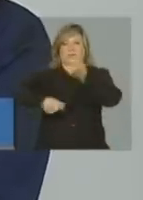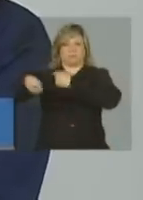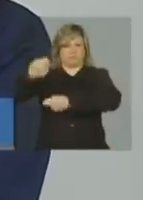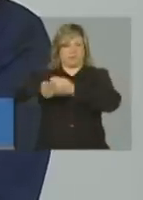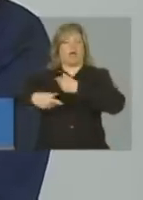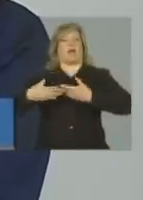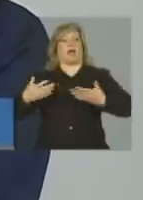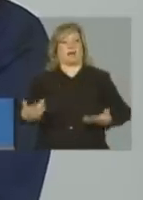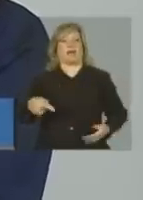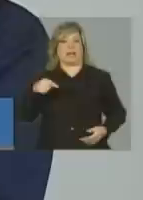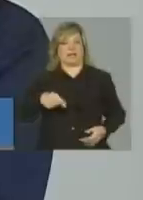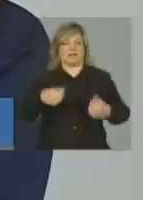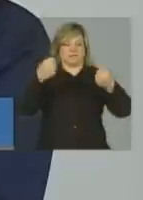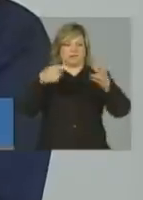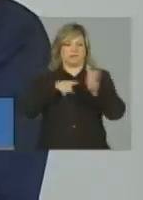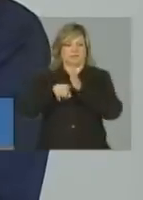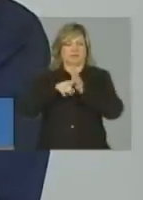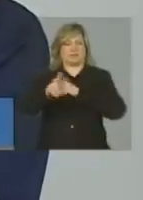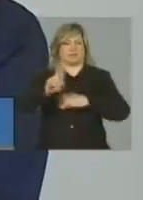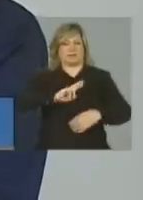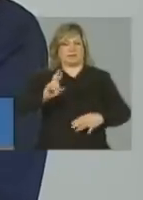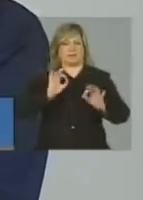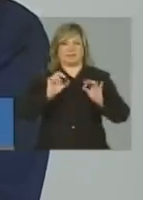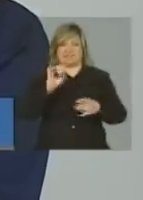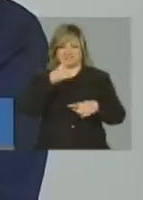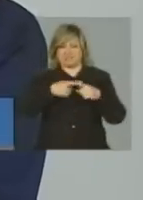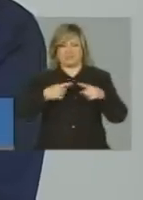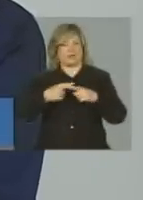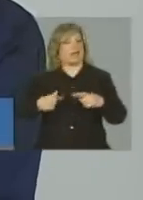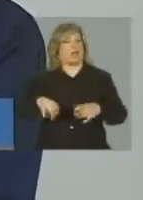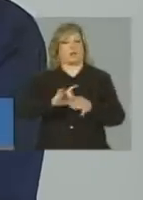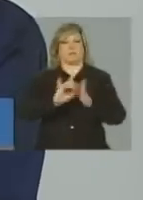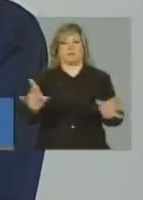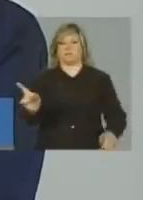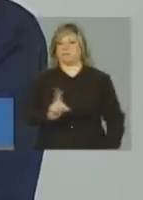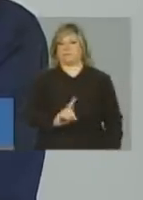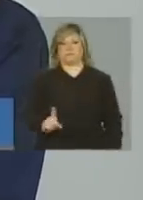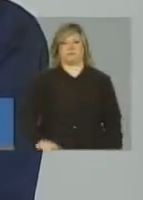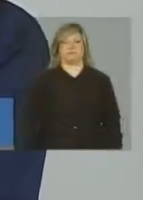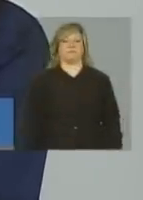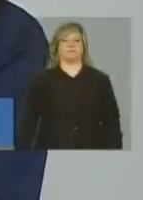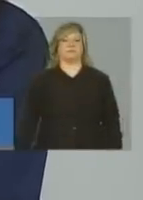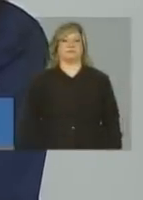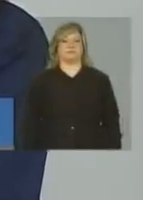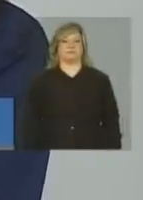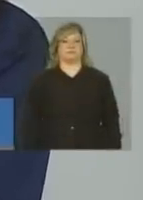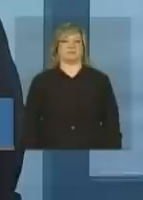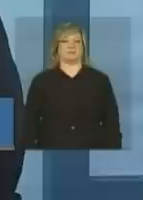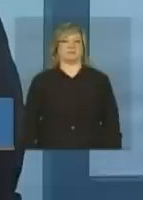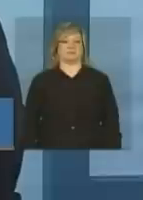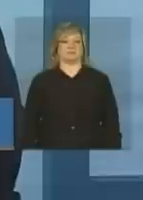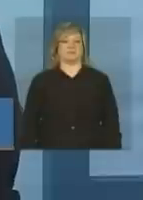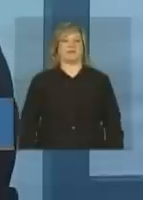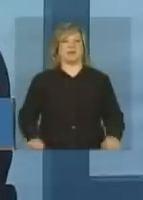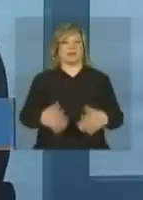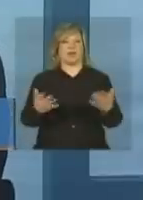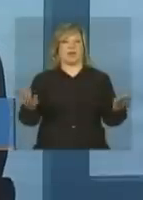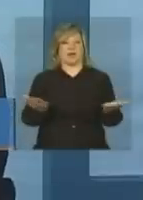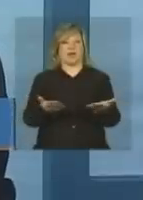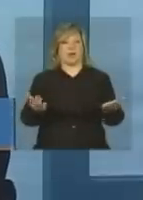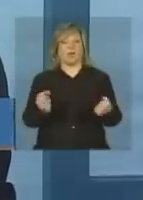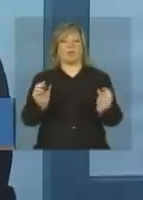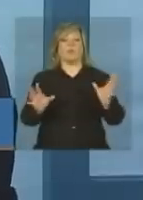esses questionamentos têm que ser respondidos na íntegra. Se forem parciais, a gente também não faz o desbloqueio. Bom, vamos então agora